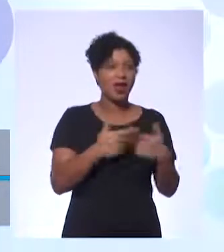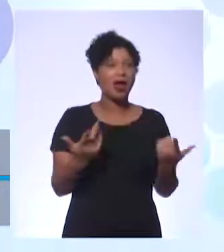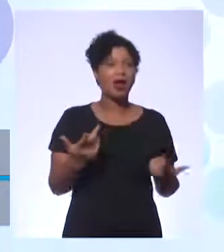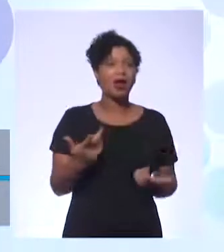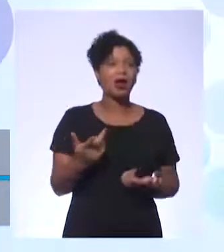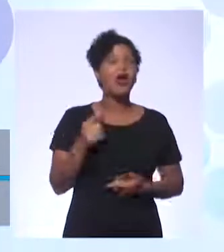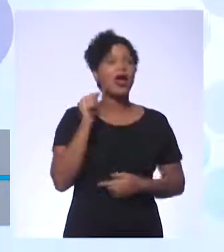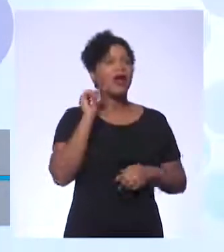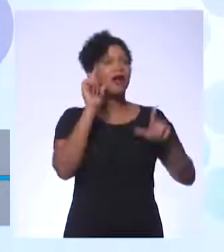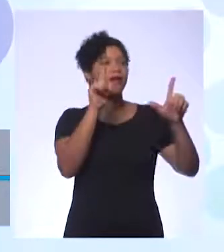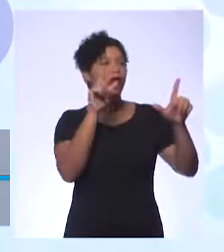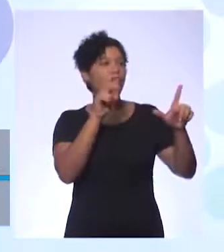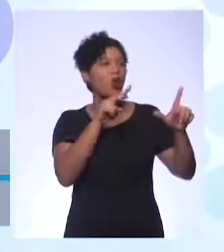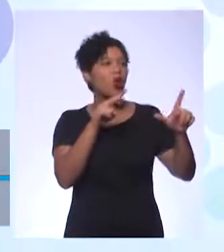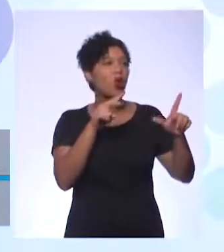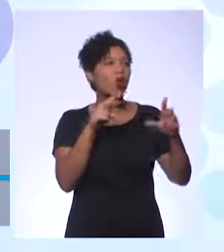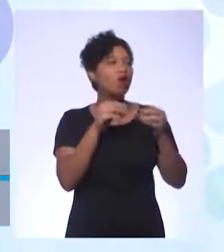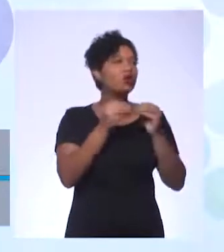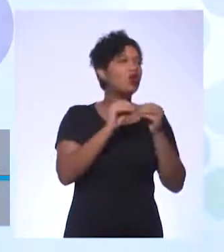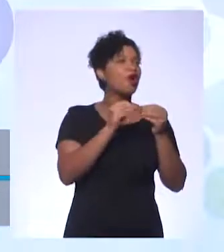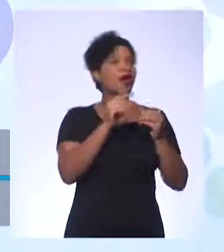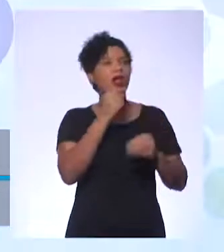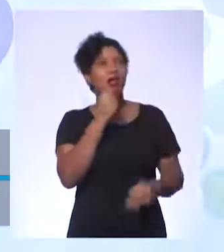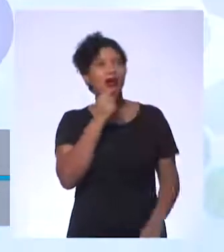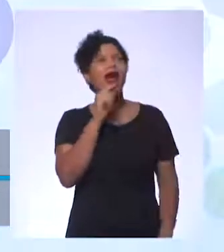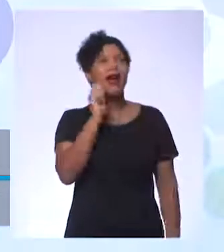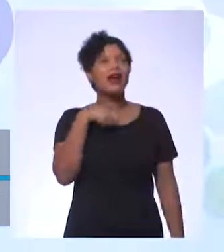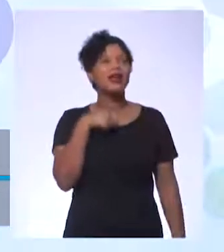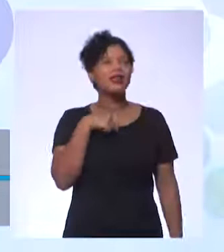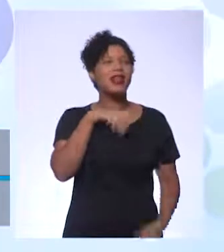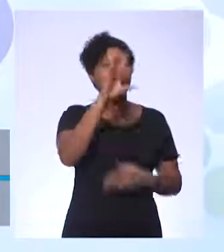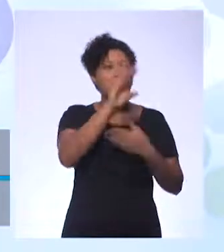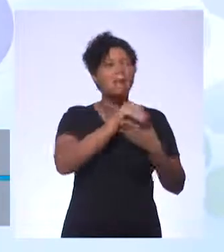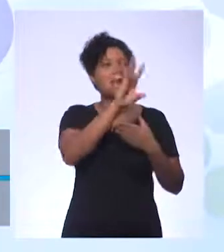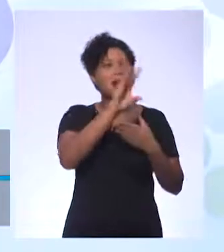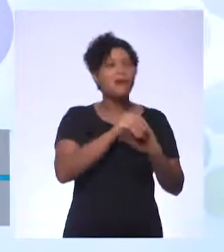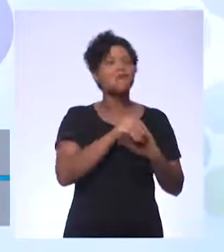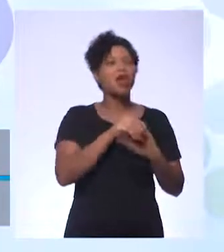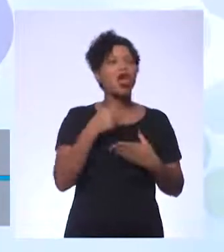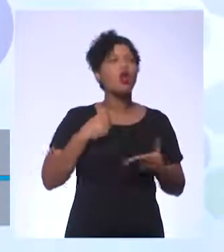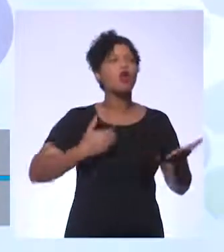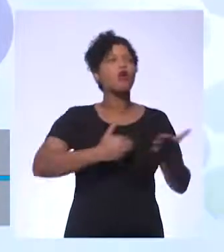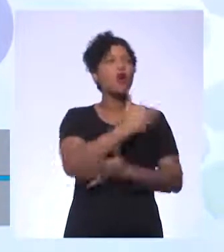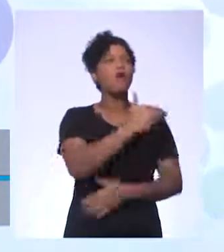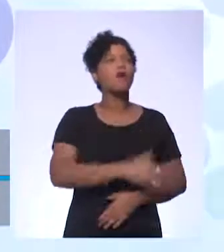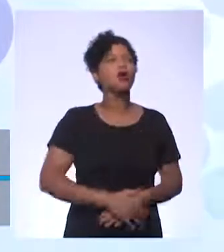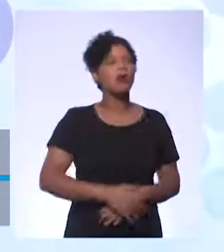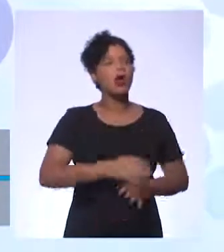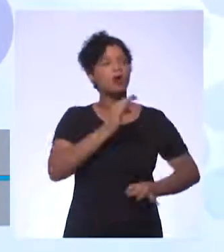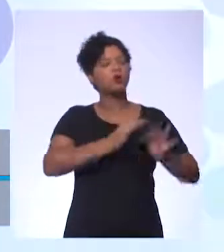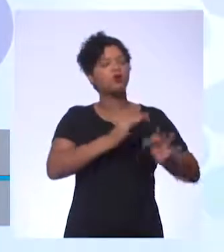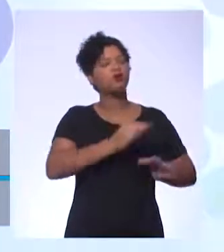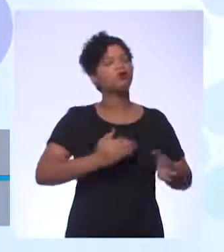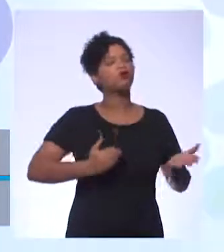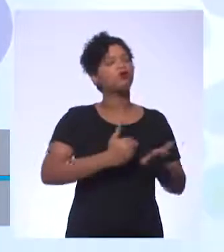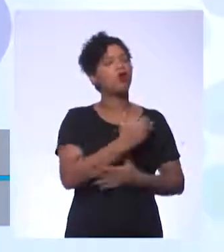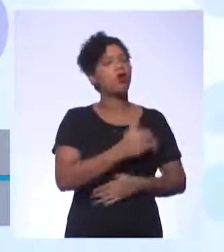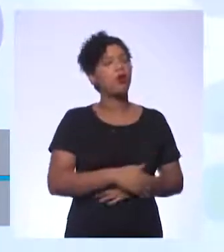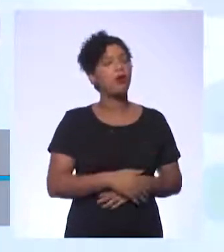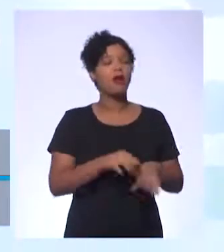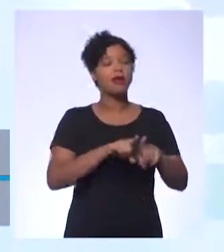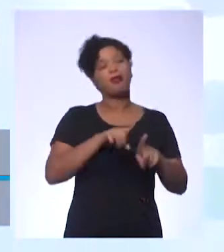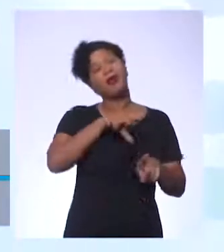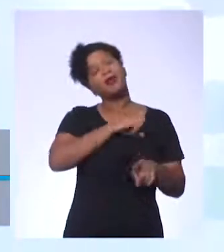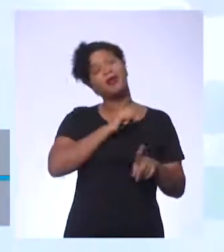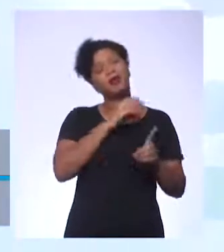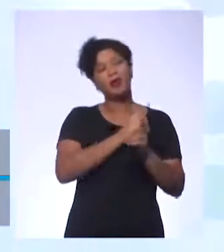acabou entrando nesse contexto e achou que tinha que fazer justiça. E fazer essa justiça, no contexto dele, era também encontrar um amor. Então,